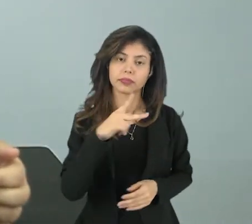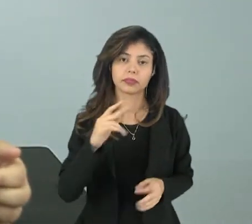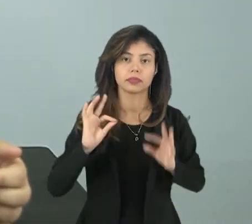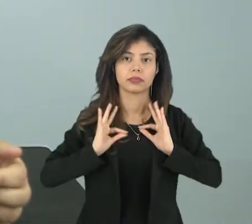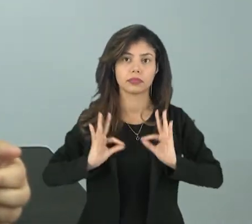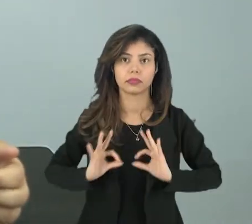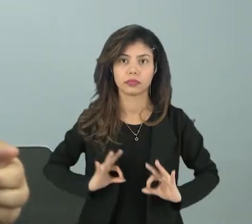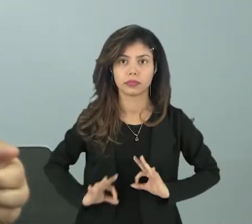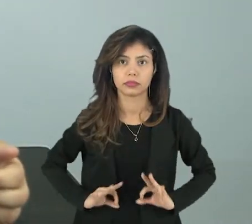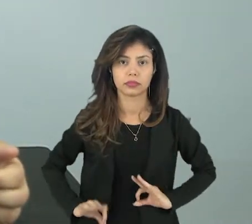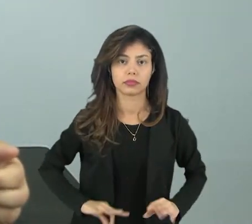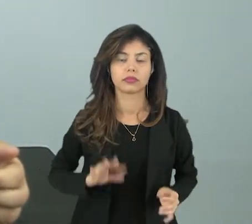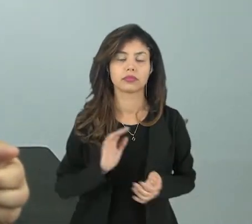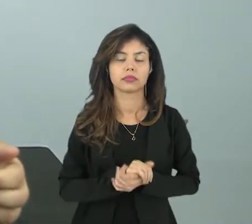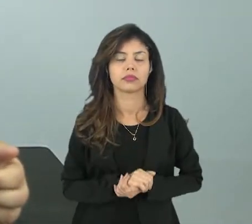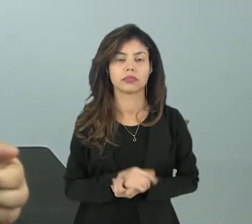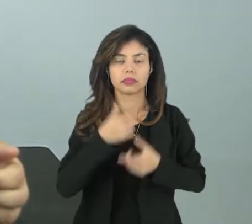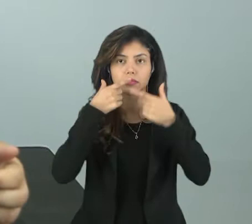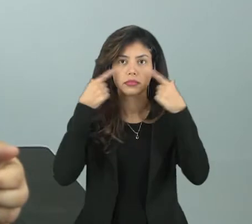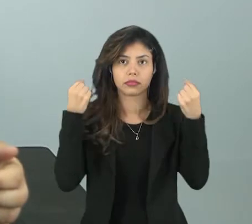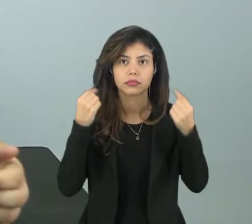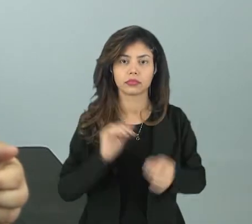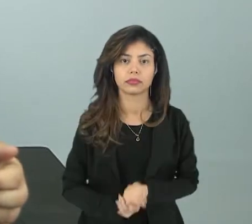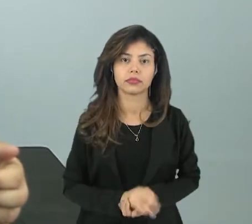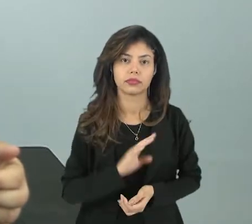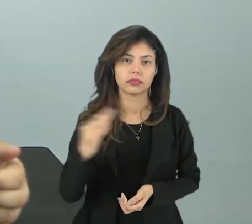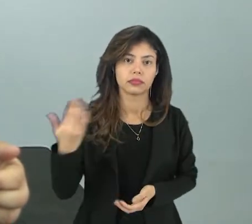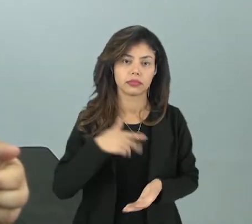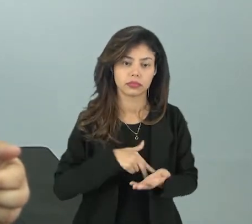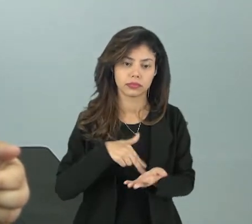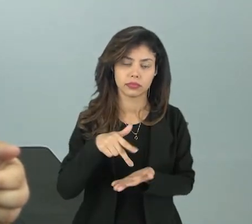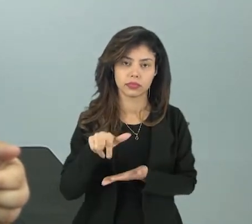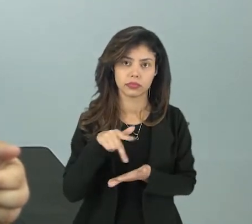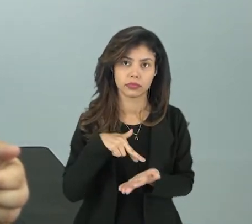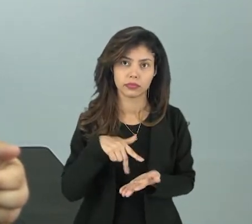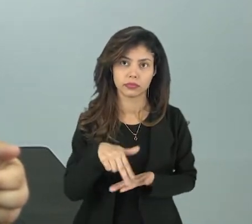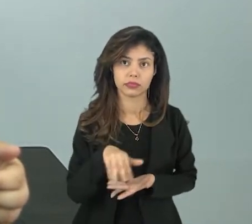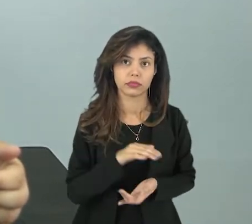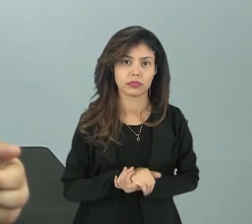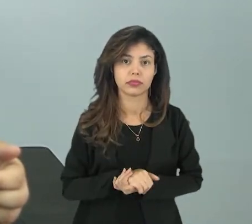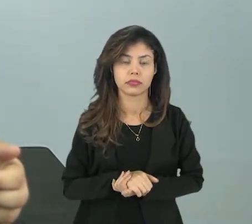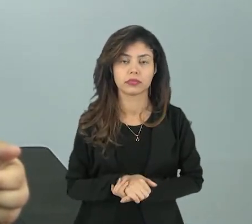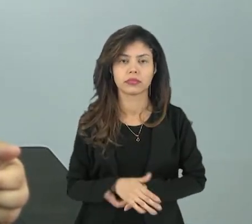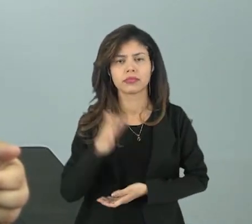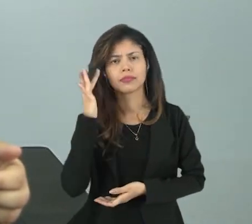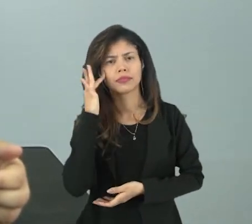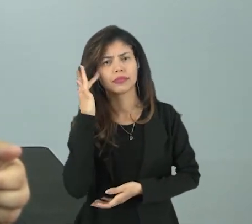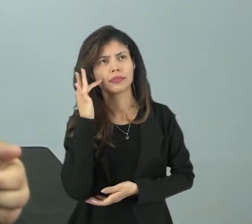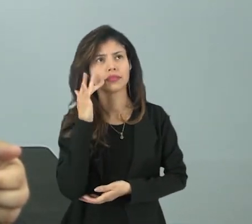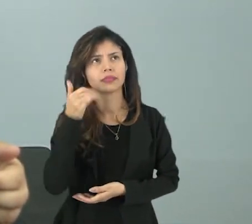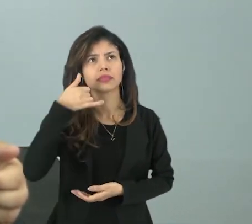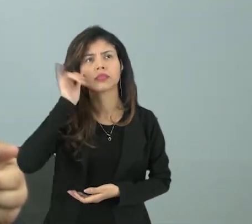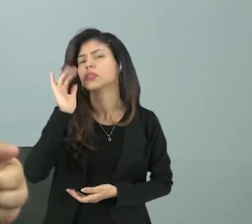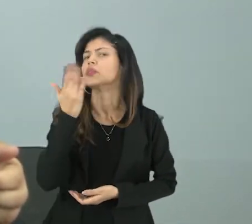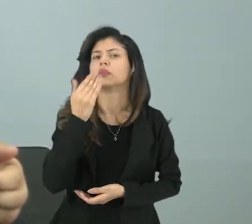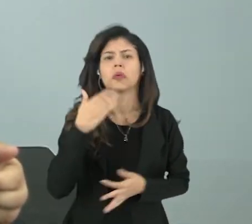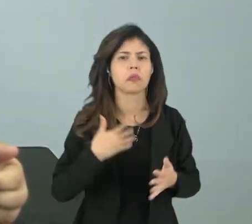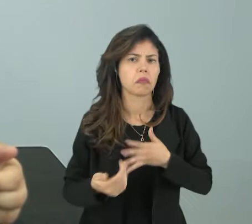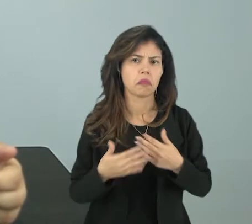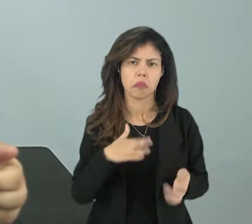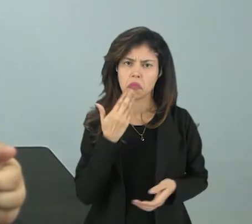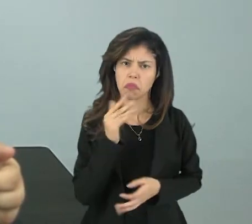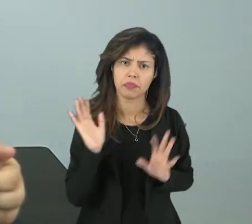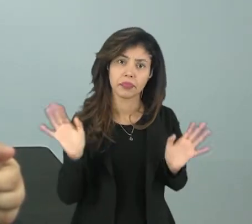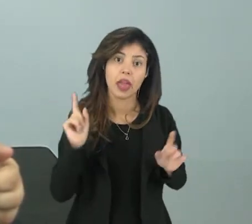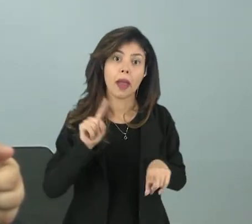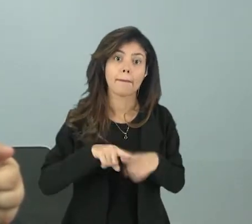para a onça. Mas quando eu comecei a andar, né, em ambientes assim, eu achava que o boi comia qualquer capim. Ele pode até comer,